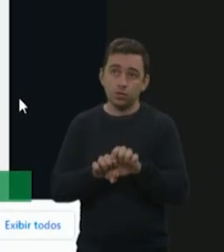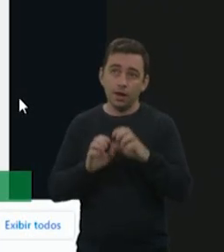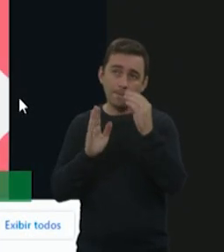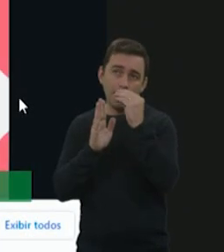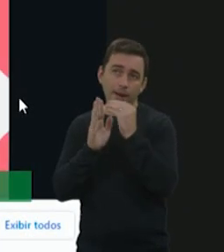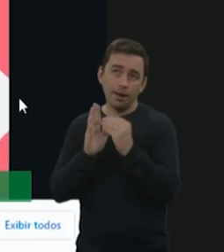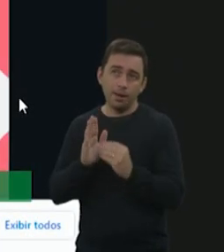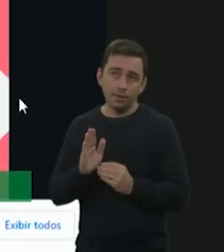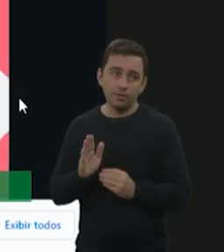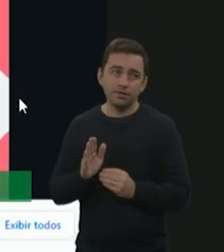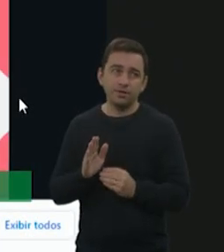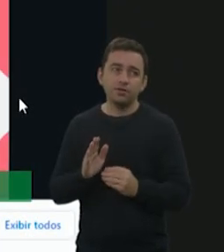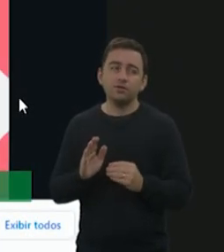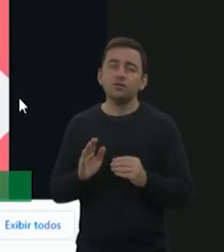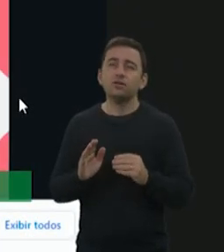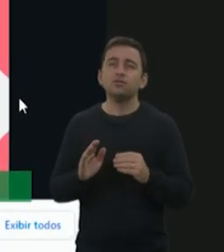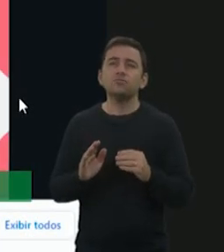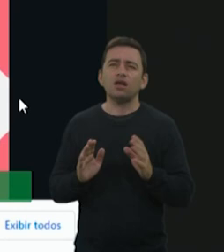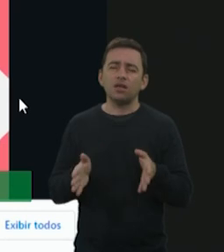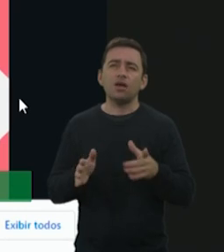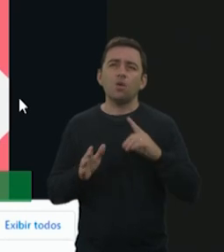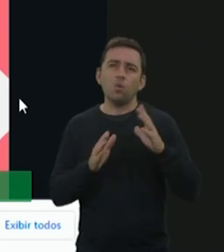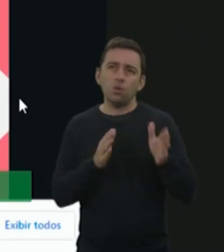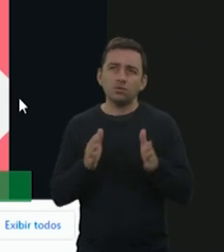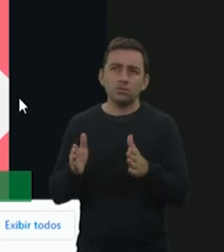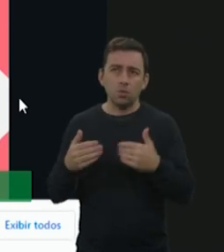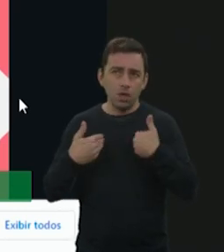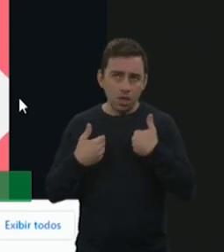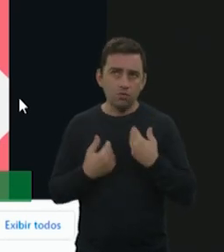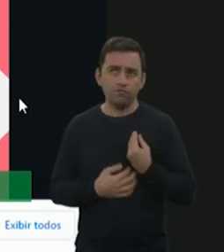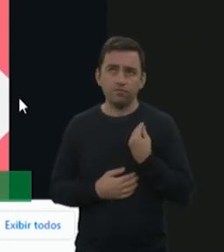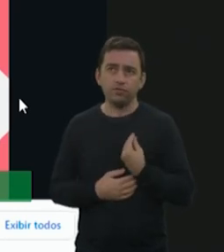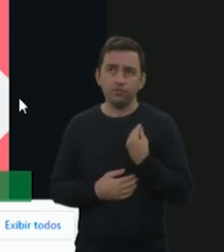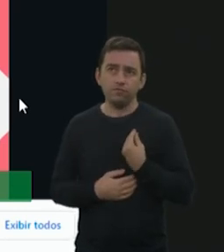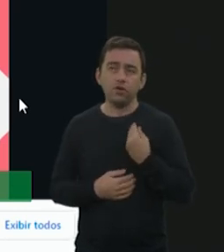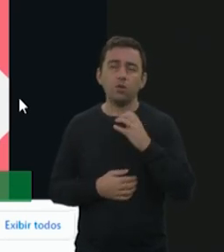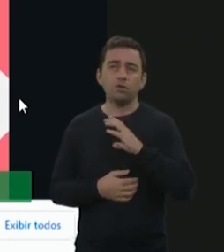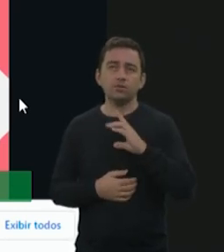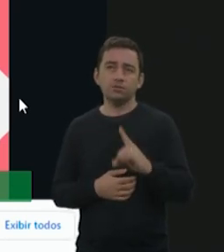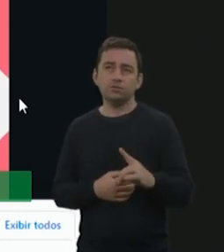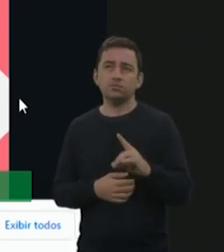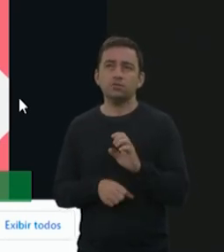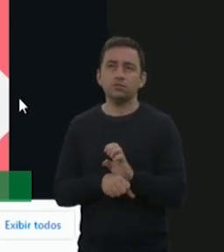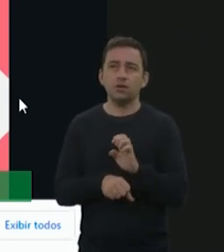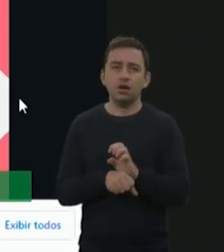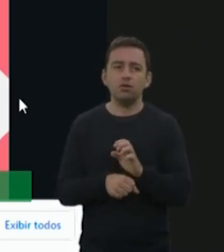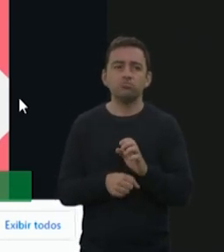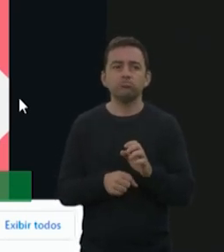neonatal, que não convém falar agora. A organização que onde eu estou é a coordenação estadual, os pontos de coleta